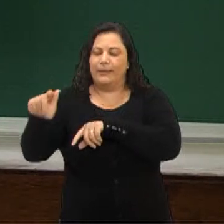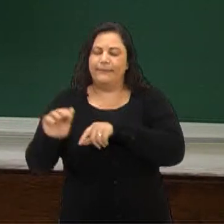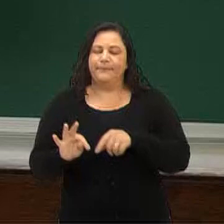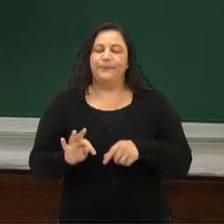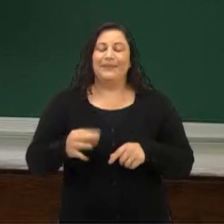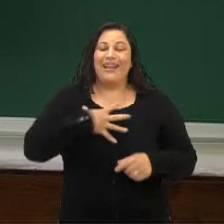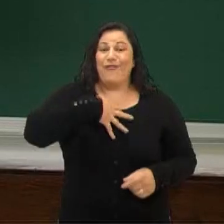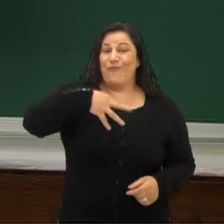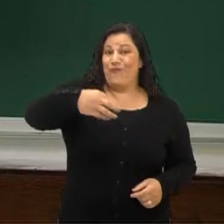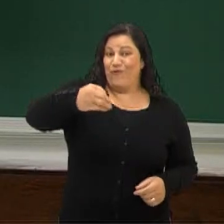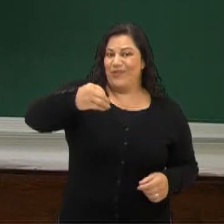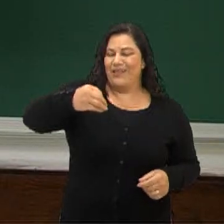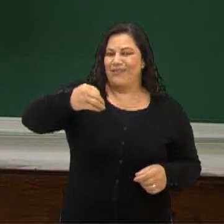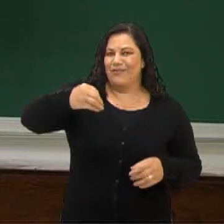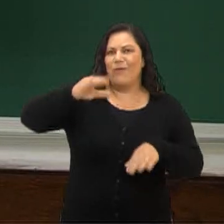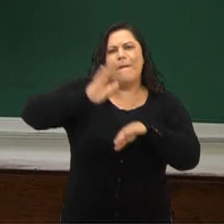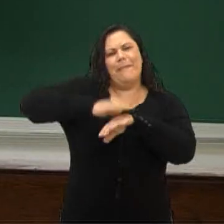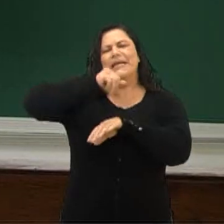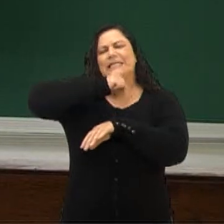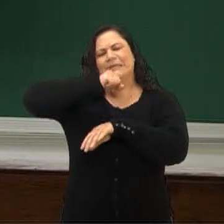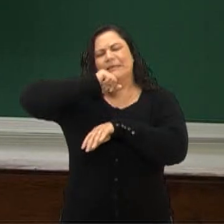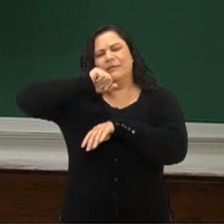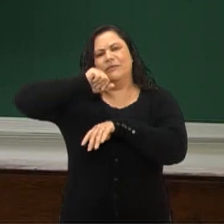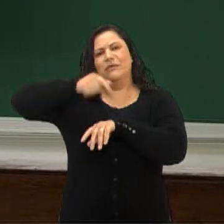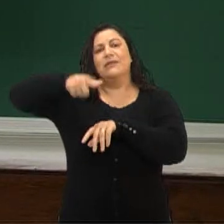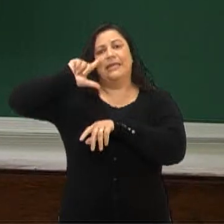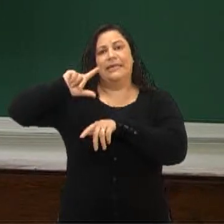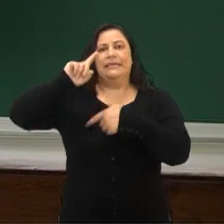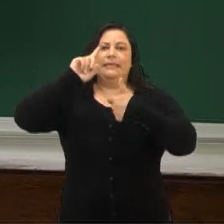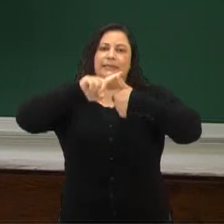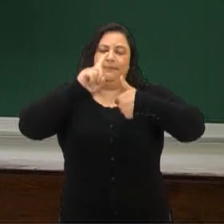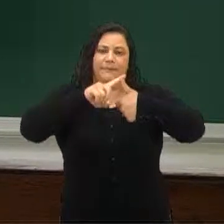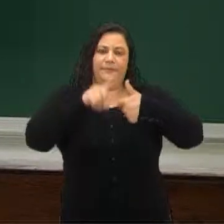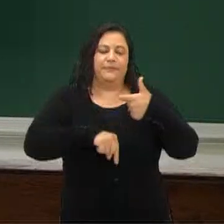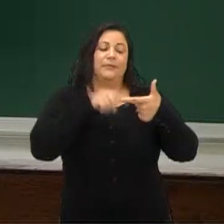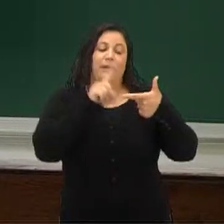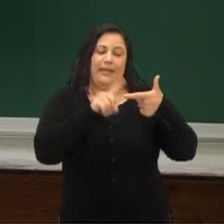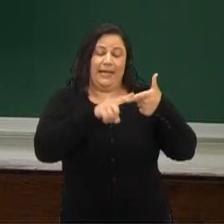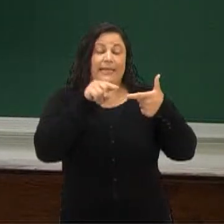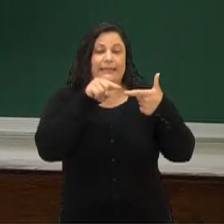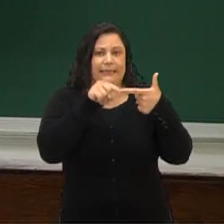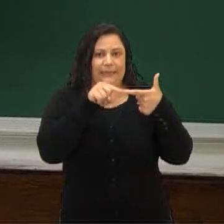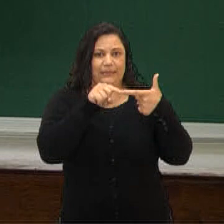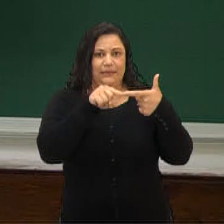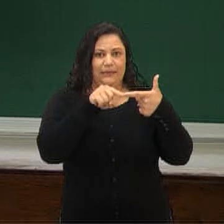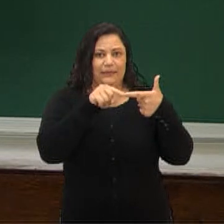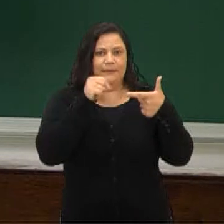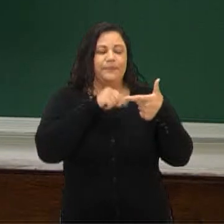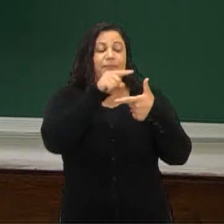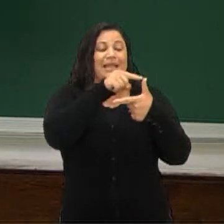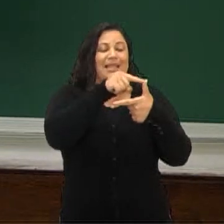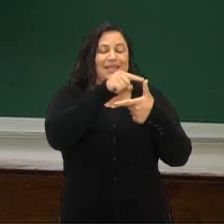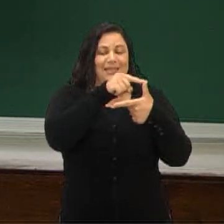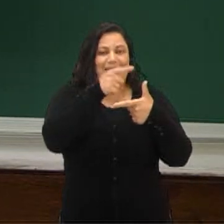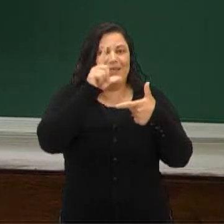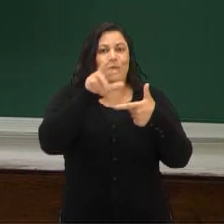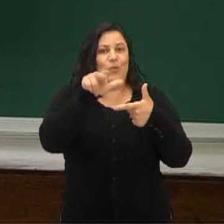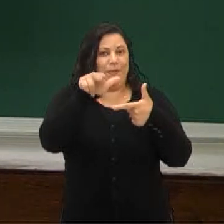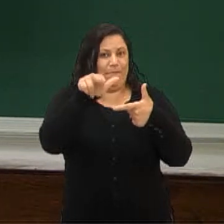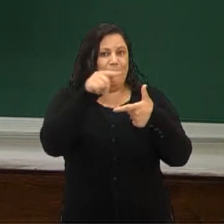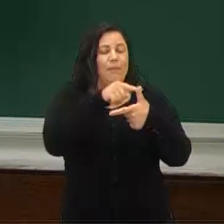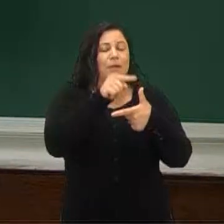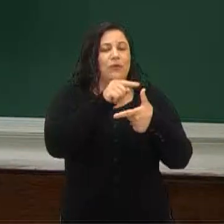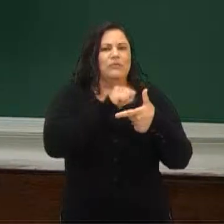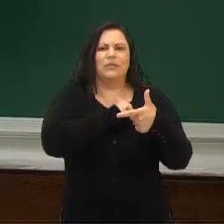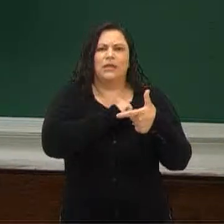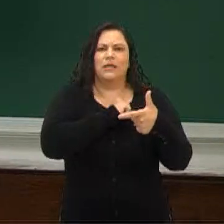antes dele, nasceu um outro menino que faleceu. Tá? Pouca gente sabe dessa história. Né? Então, esse menino que faleceu, dos